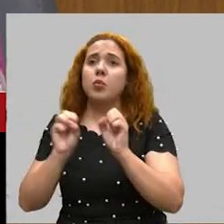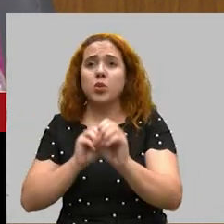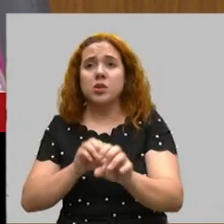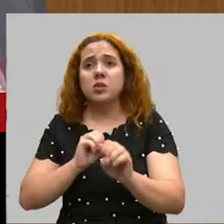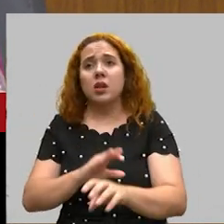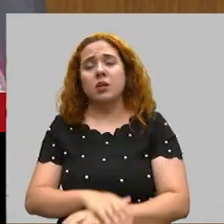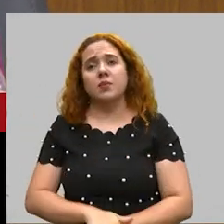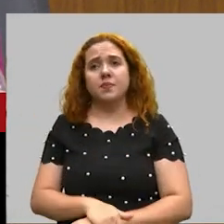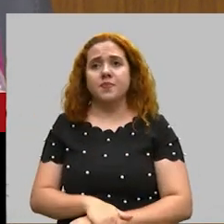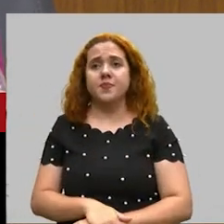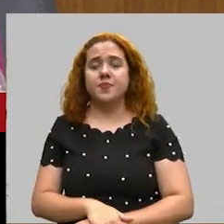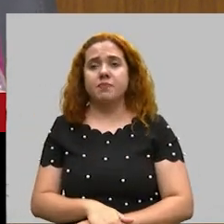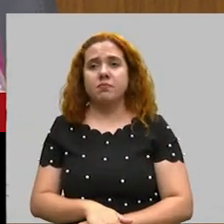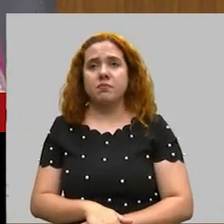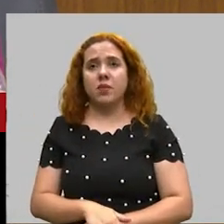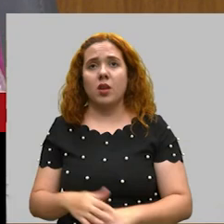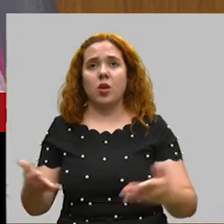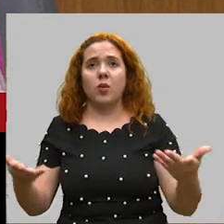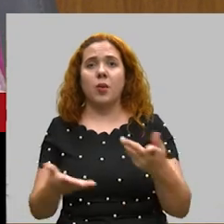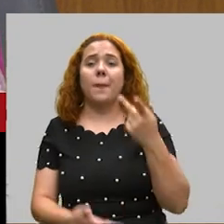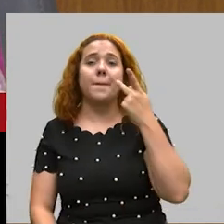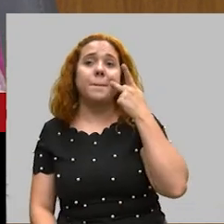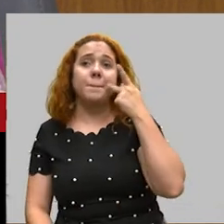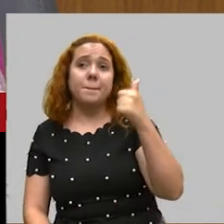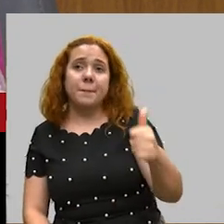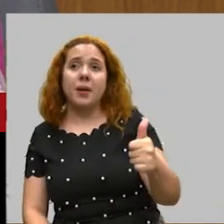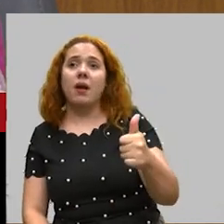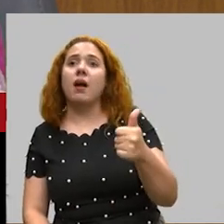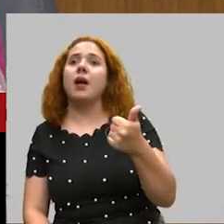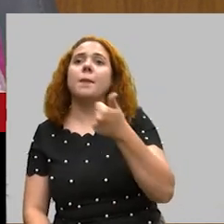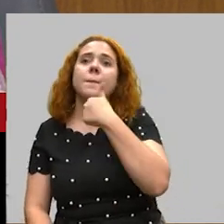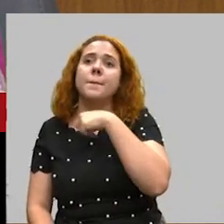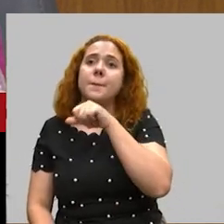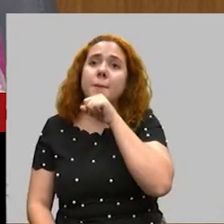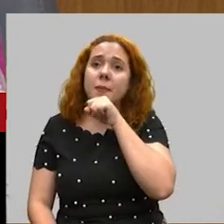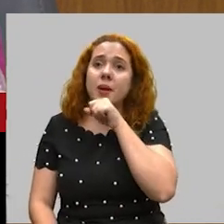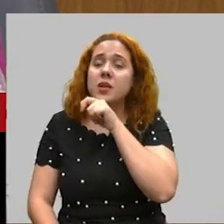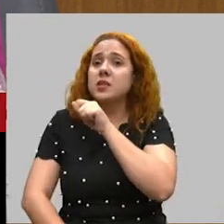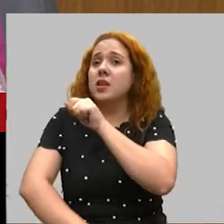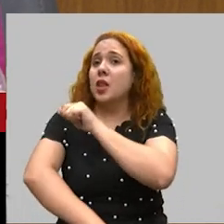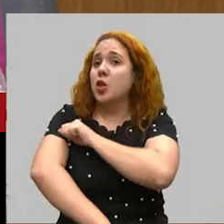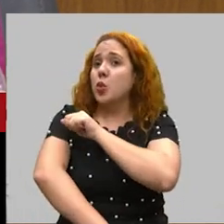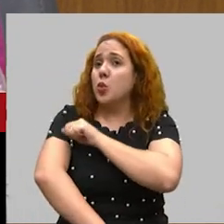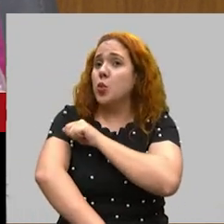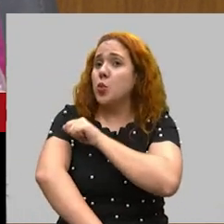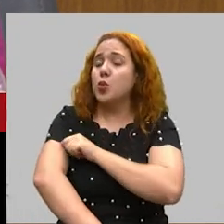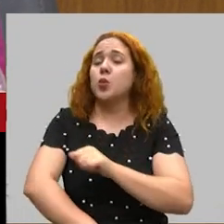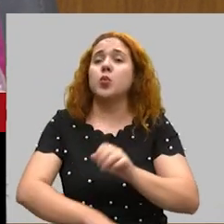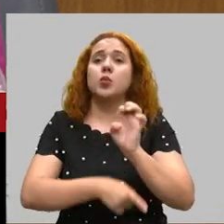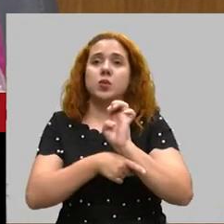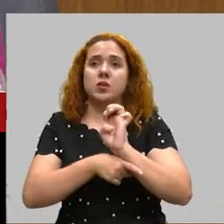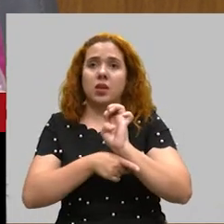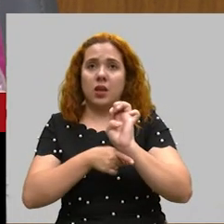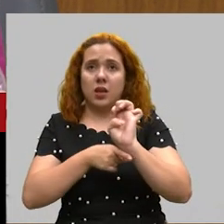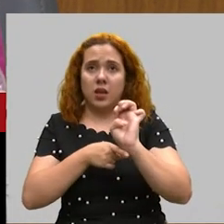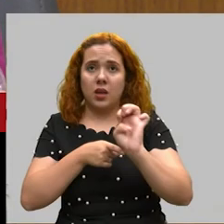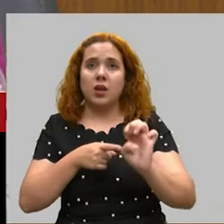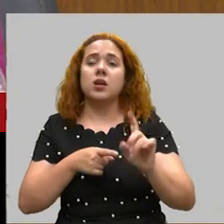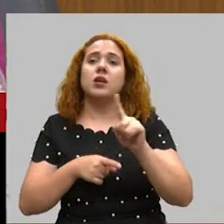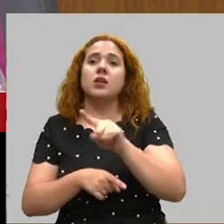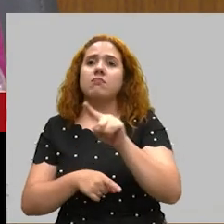aqui na presença de pais de alunos da rede estadual né ali nós temos presente o assentamento São Francisco